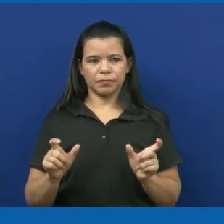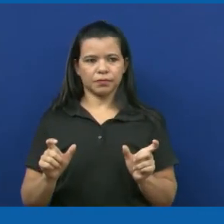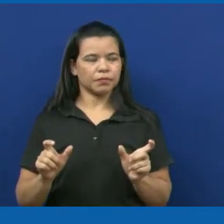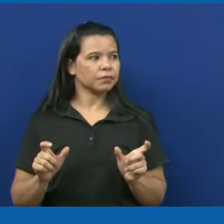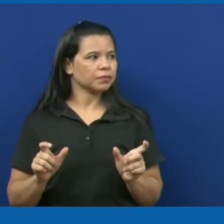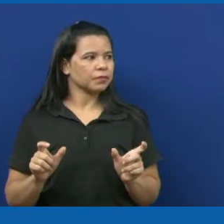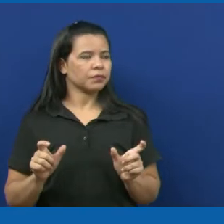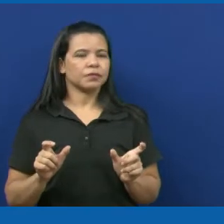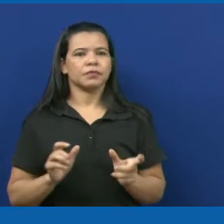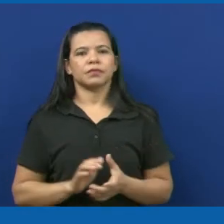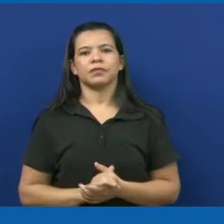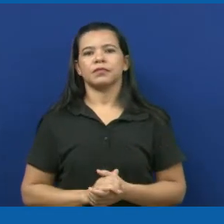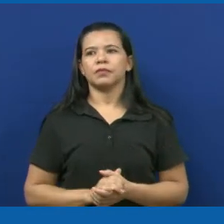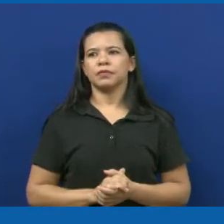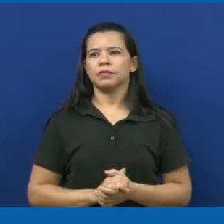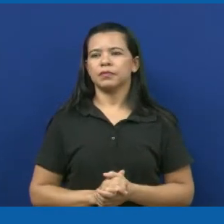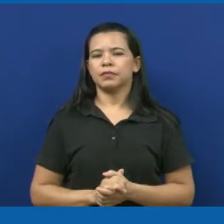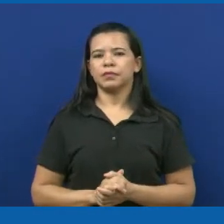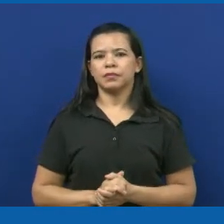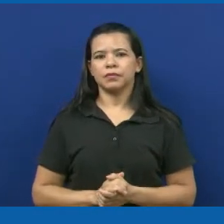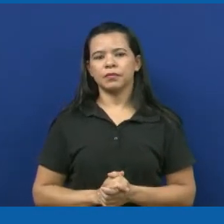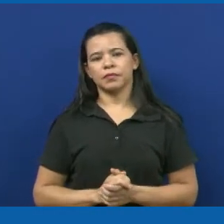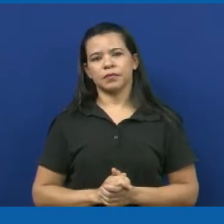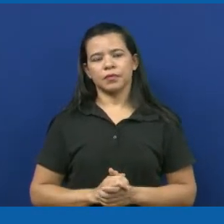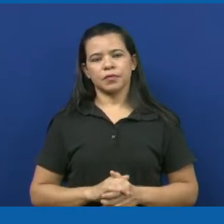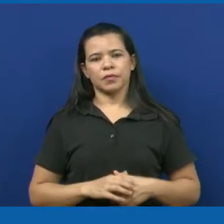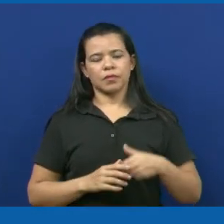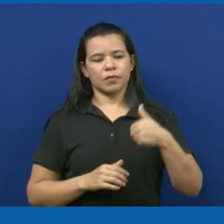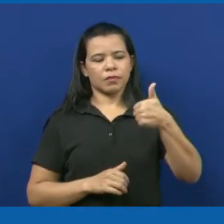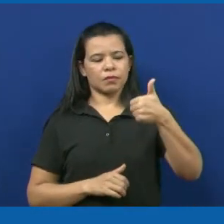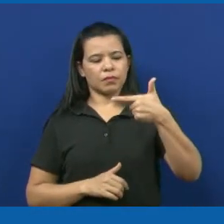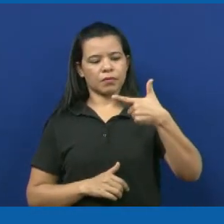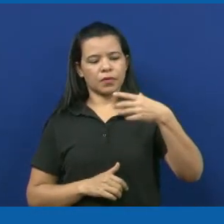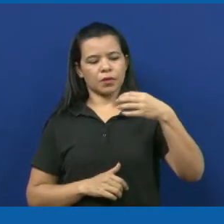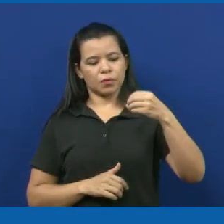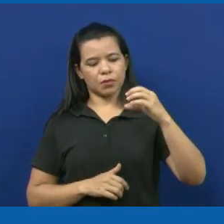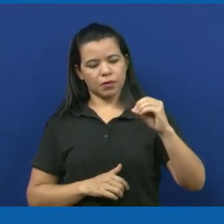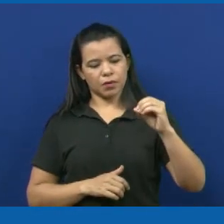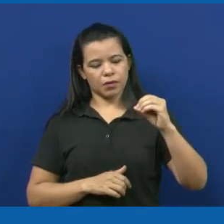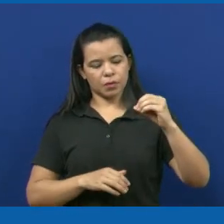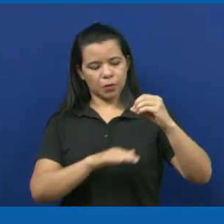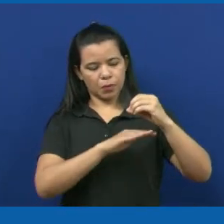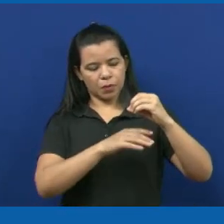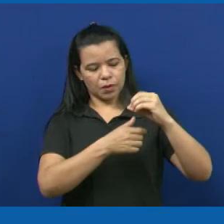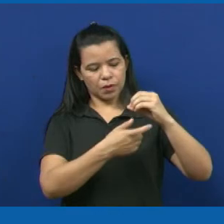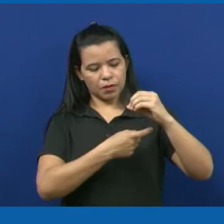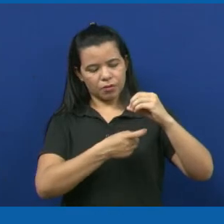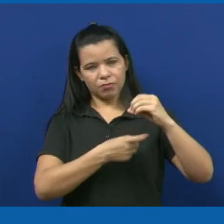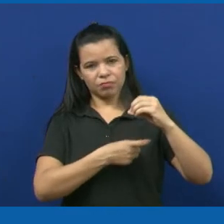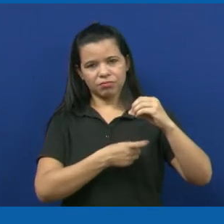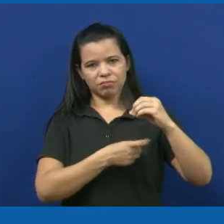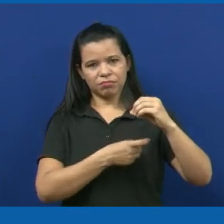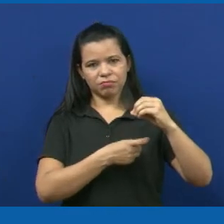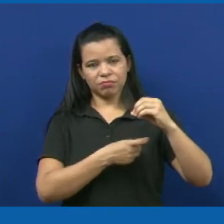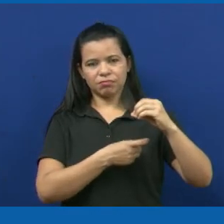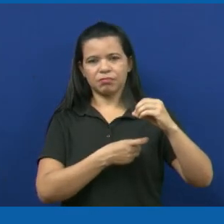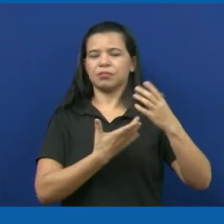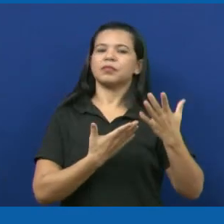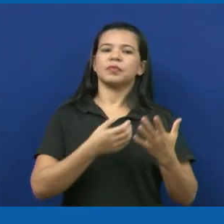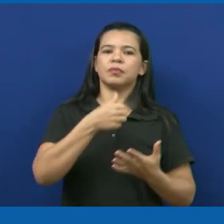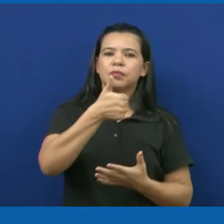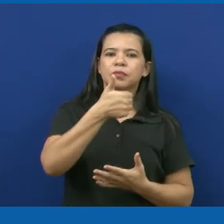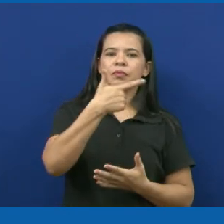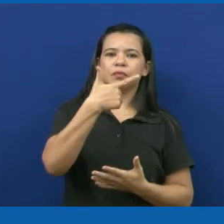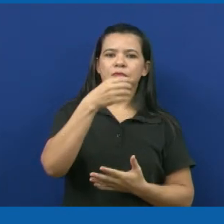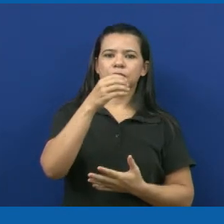porque como 1.200 está abaixo do x, e eu sei que o x vai ser maior que 1.200, né, então 1.200 é menor que x e